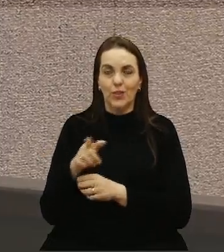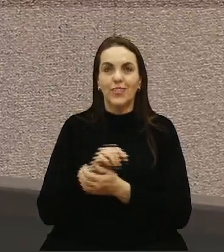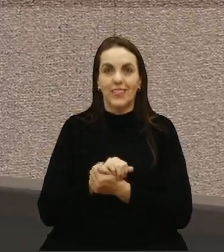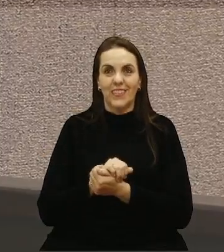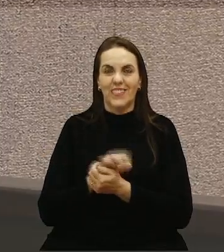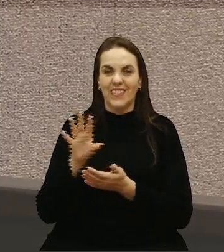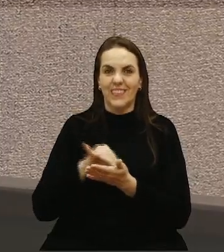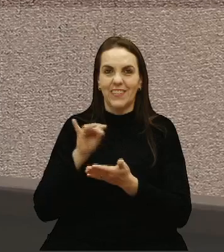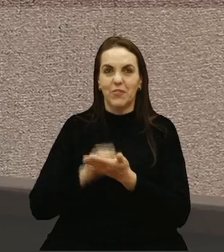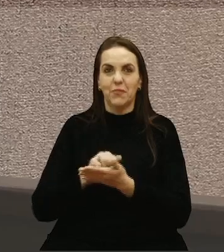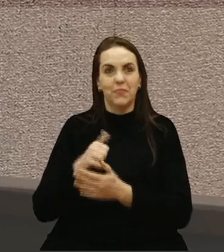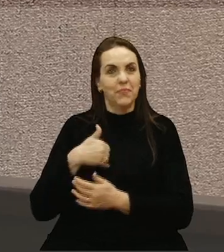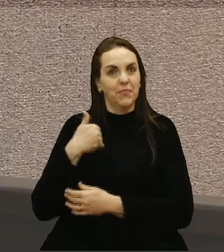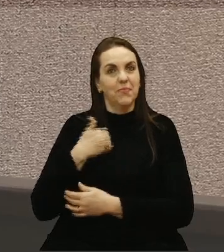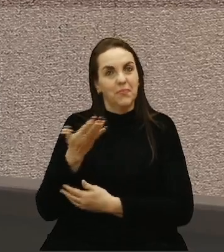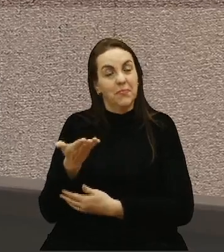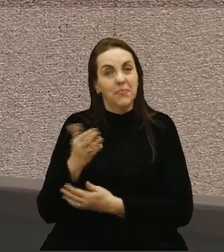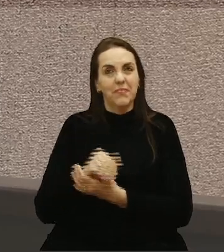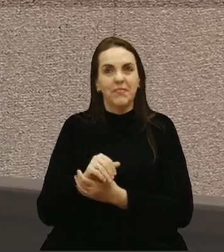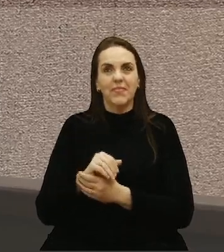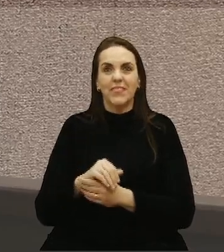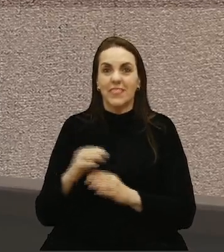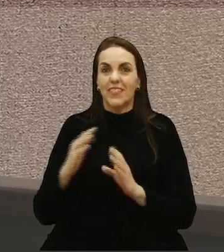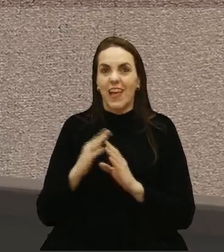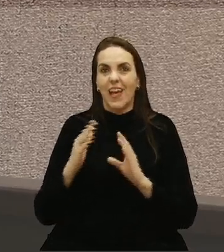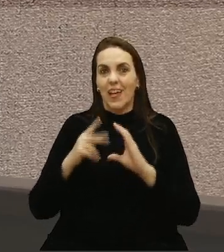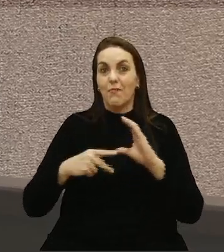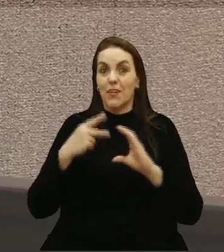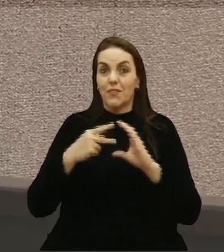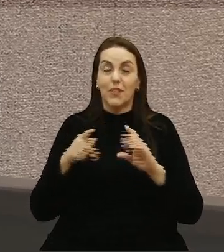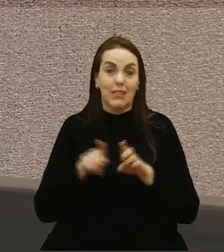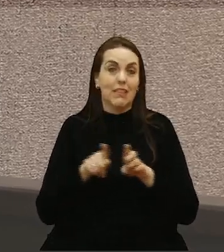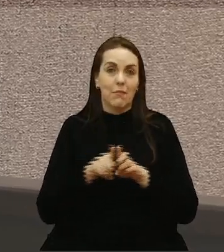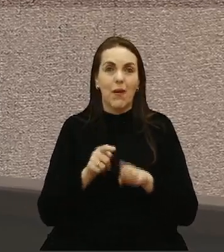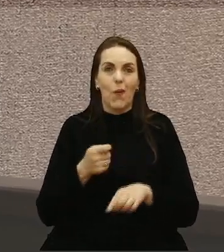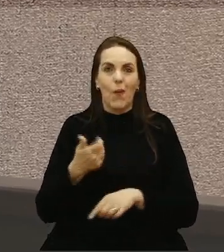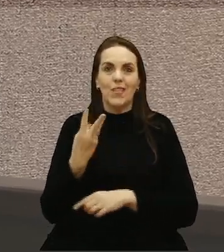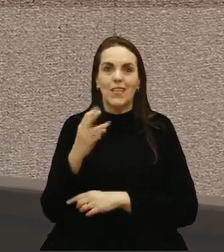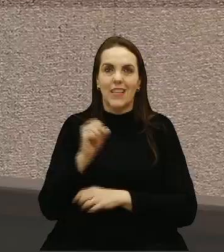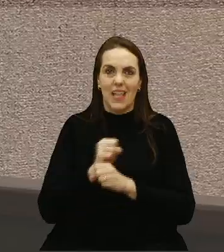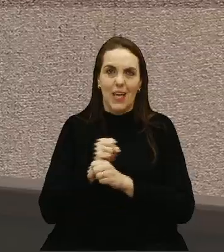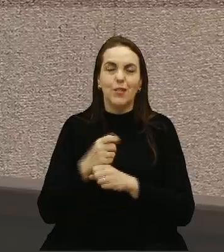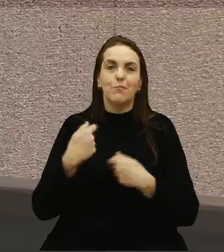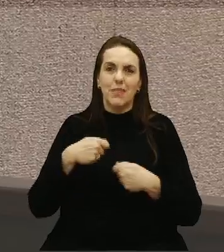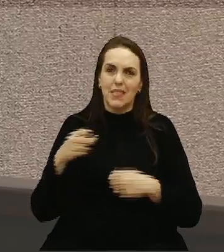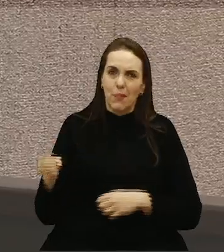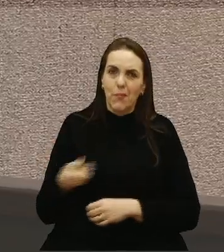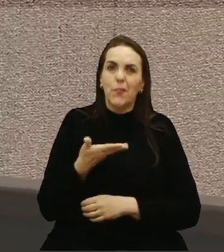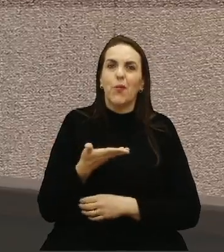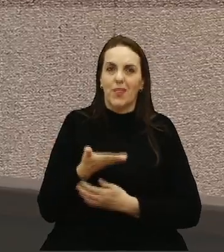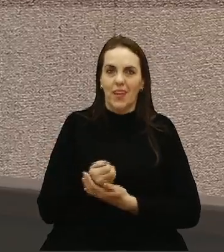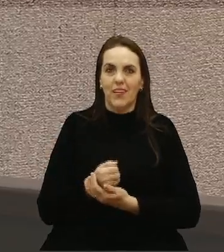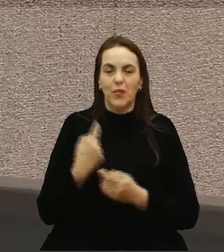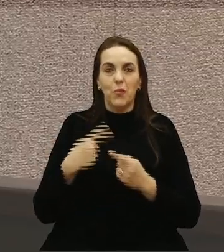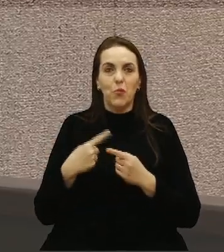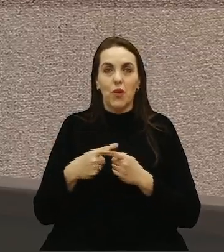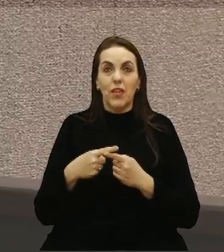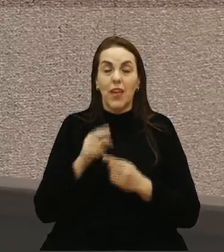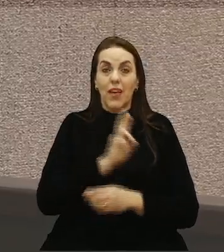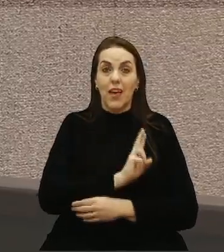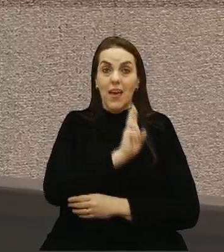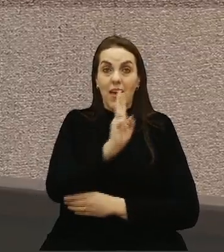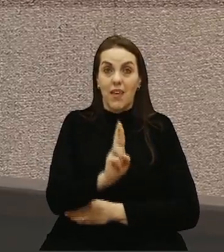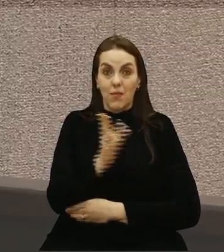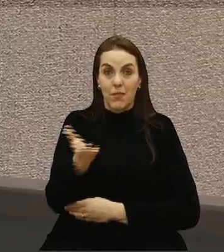Não é Agora, verdade. Esta casa tem quase 30 anos, inclusive, e a gente precisa modernizar, né? Pelo fato da representatividade,